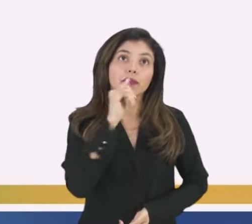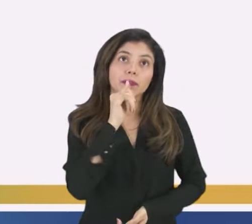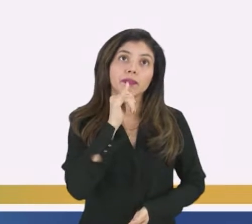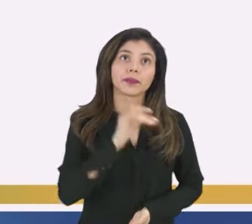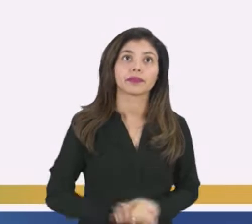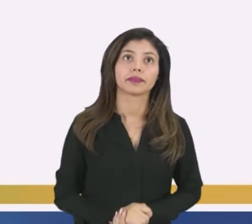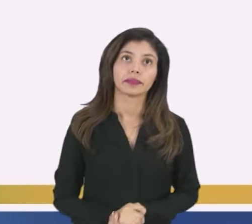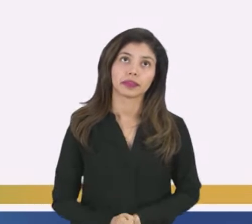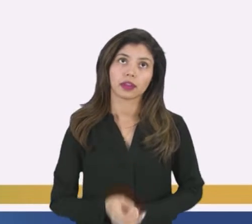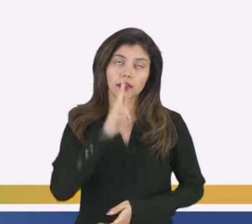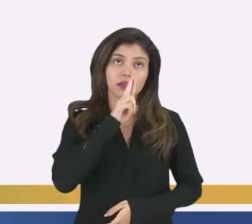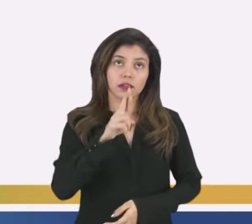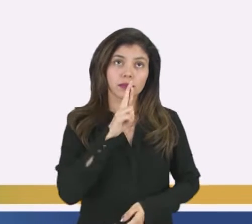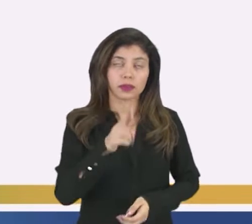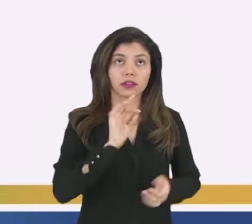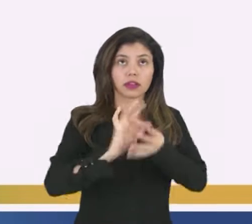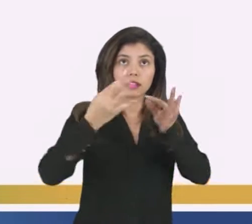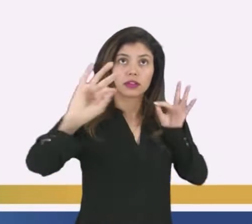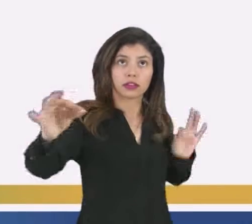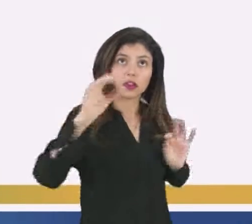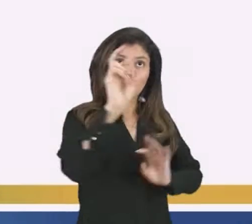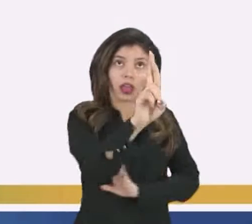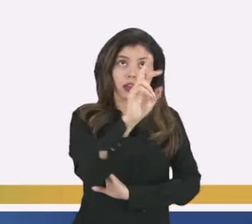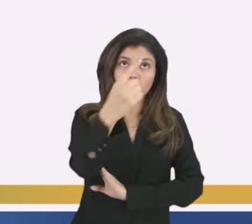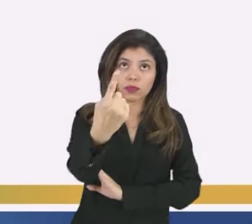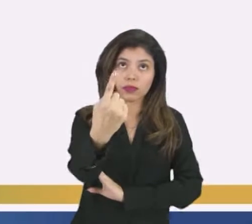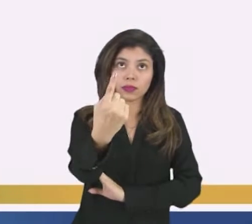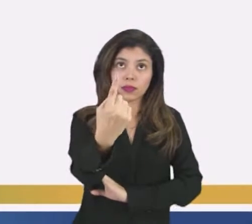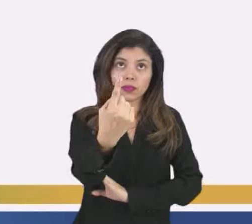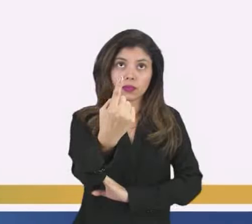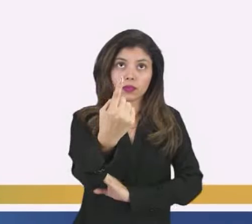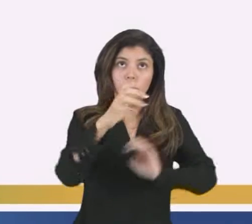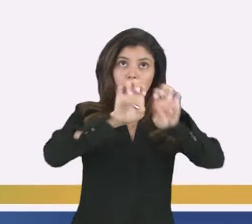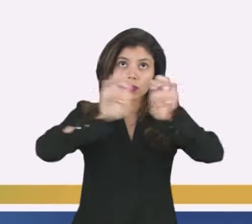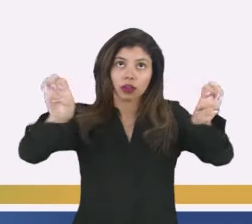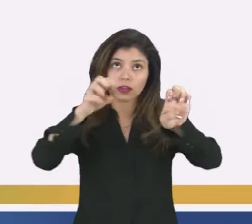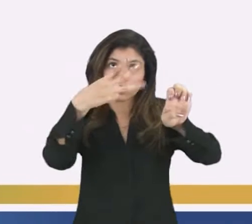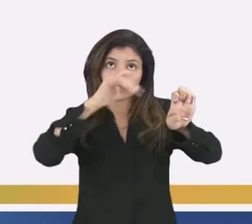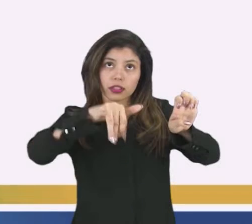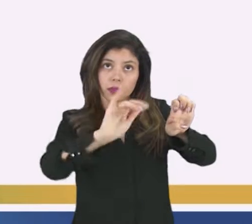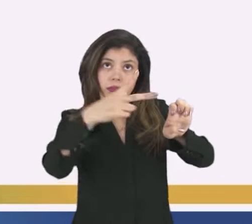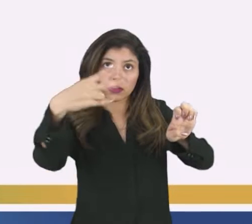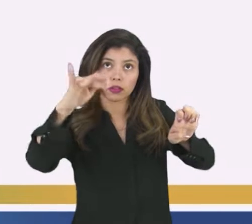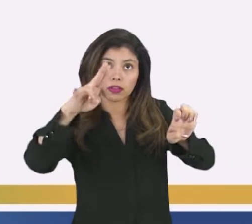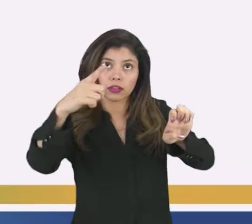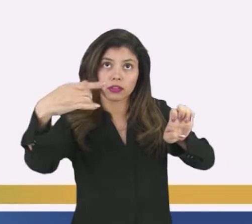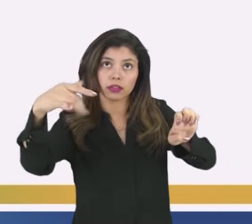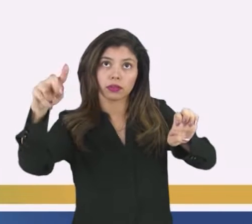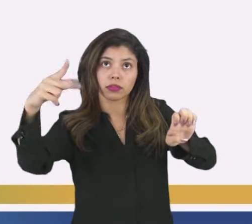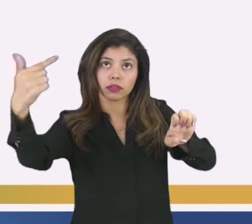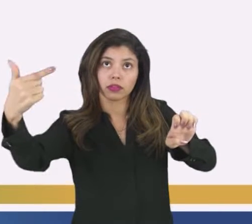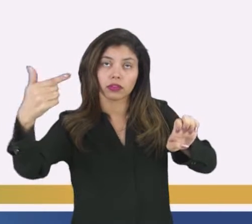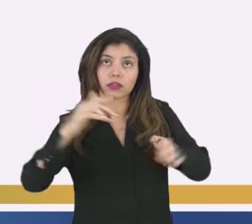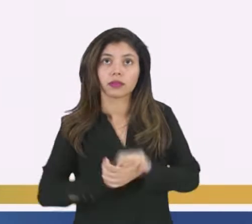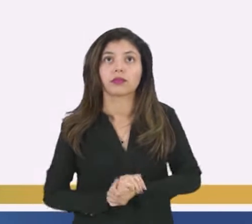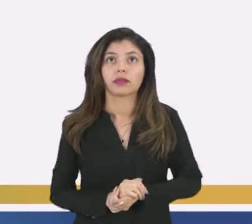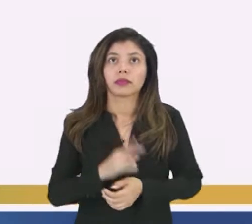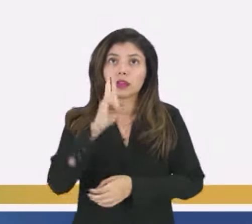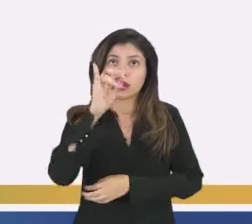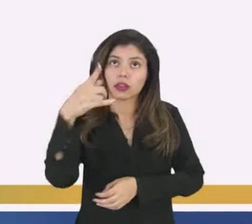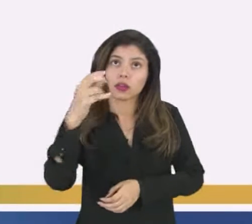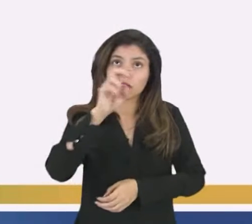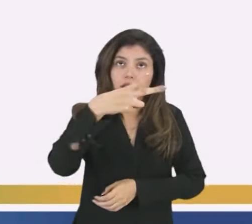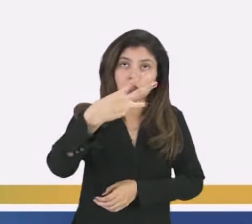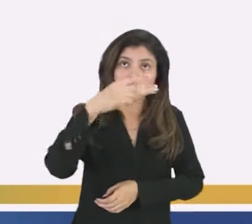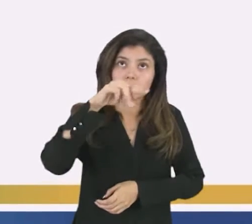aqui, ó. Calcule a distância entre a reta R1 de equação 3y igual a 4x menos 2 E a reta R2